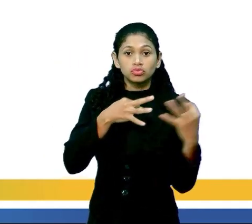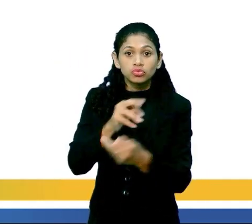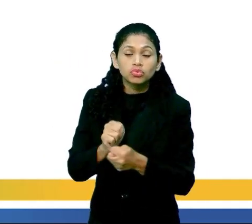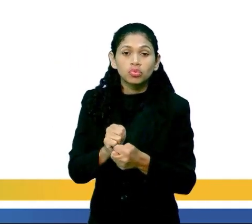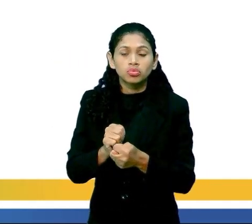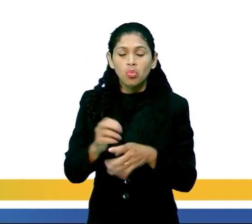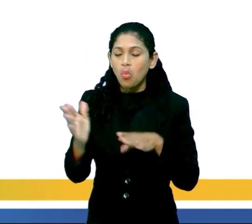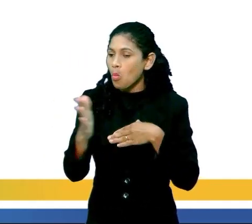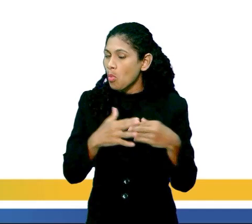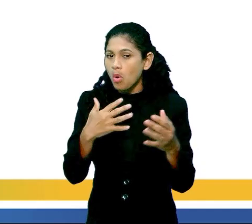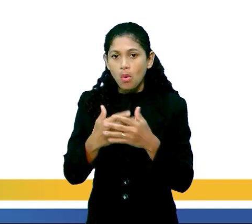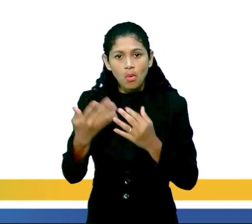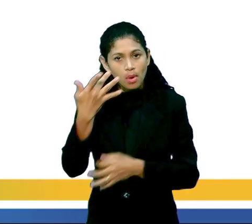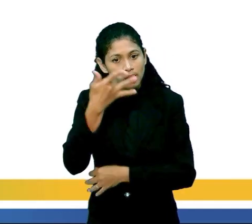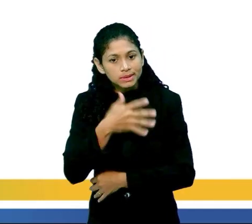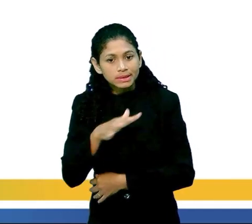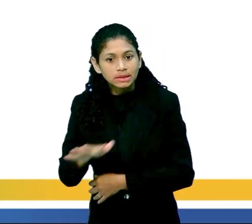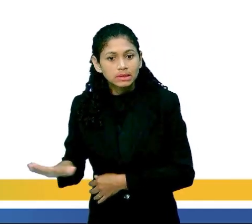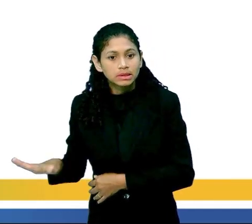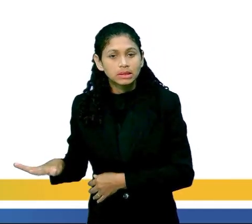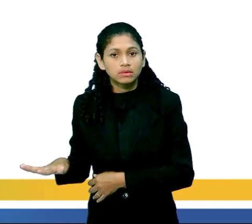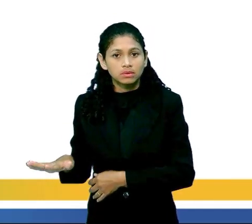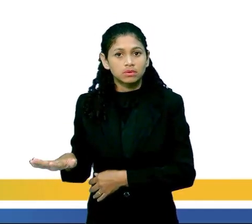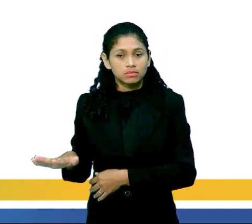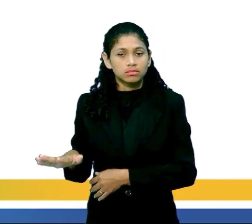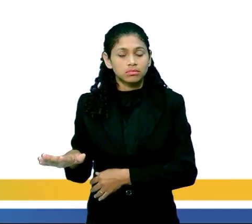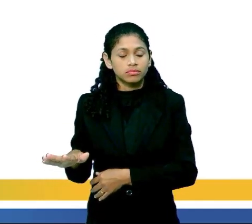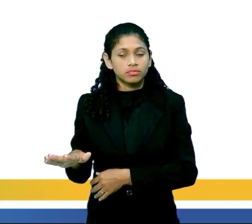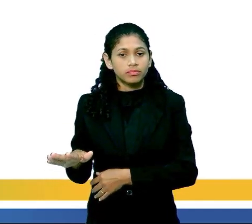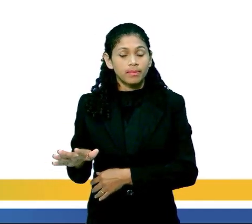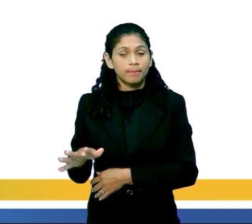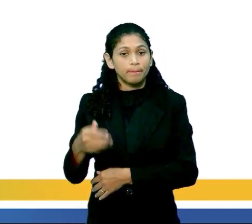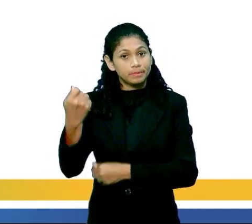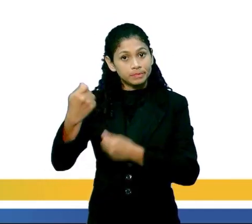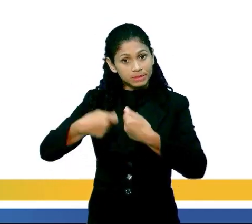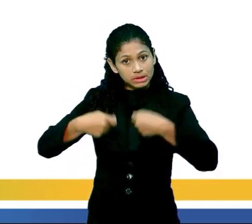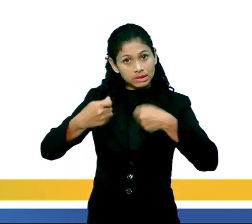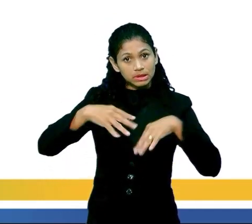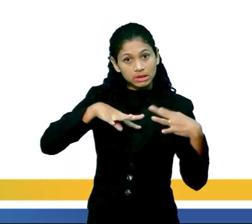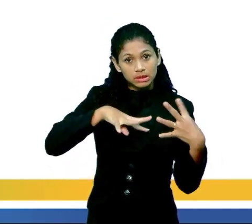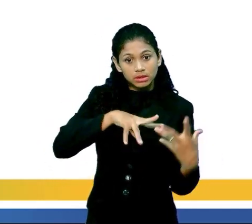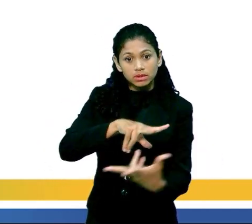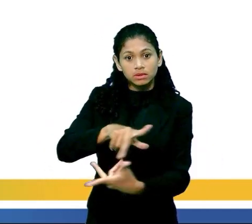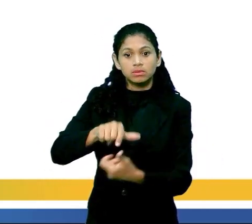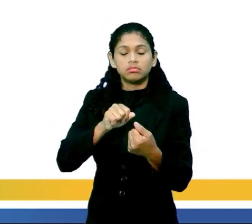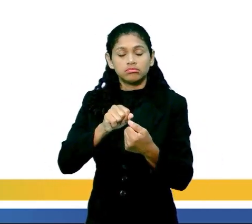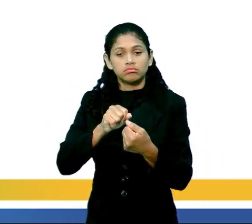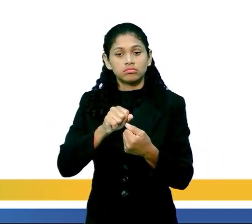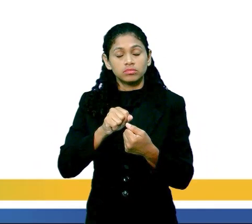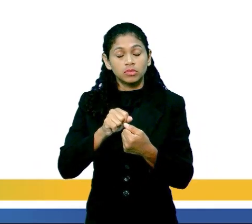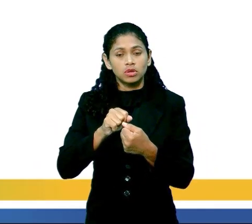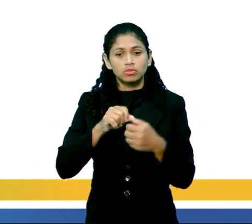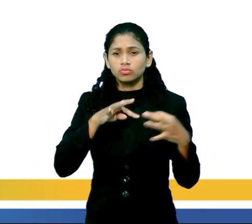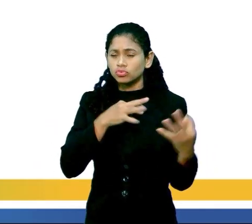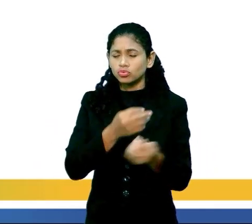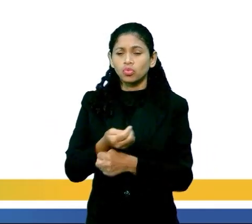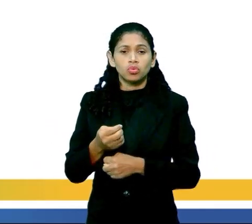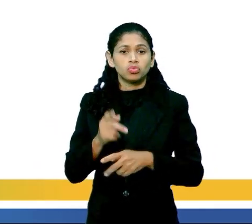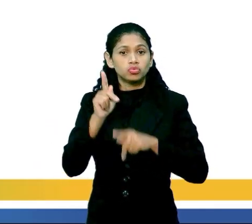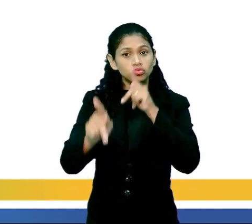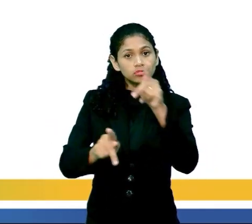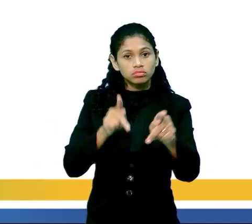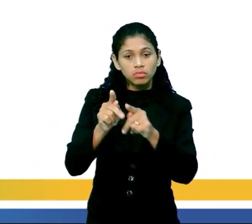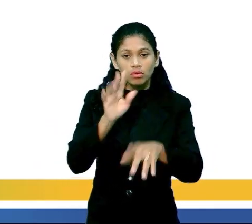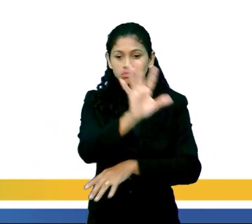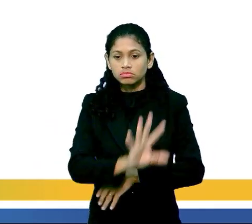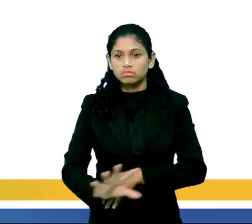indivíduo e que devem ser universais, isto é, se estender às pessoas de todos os povos e